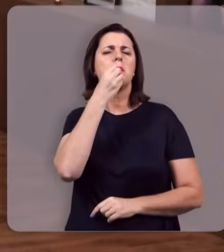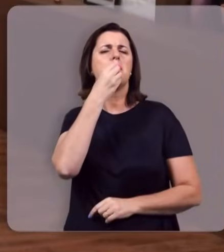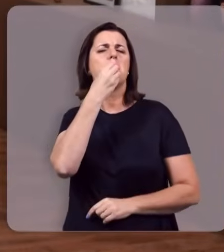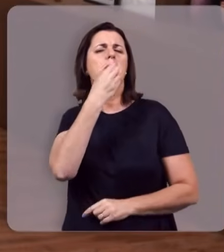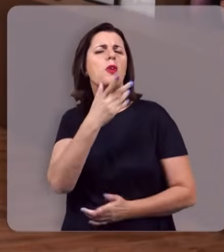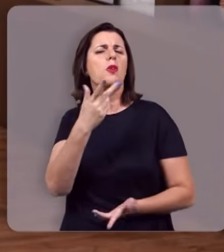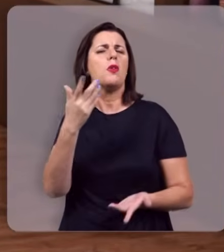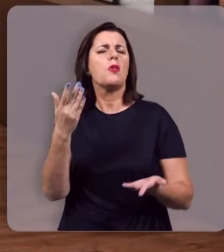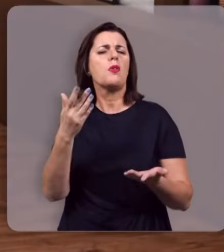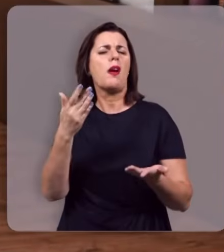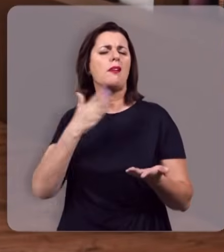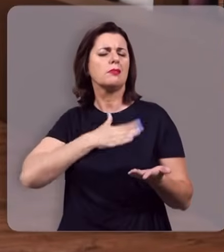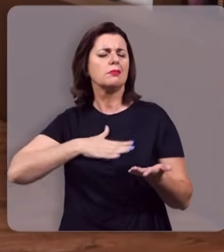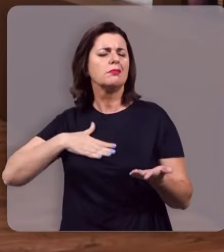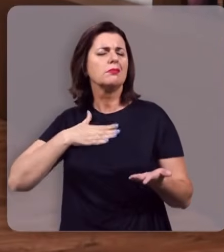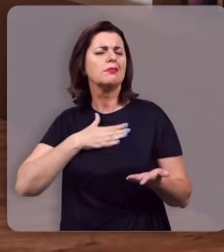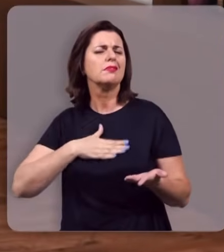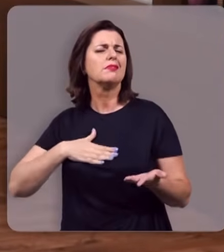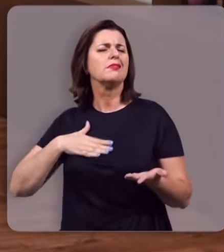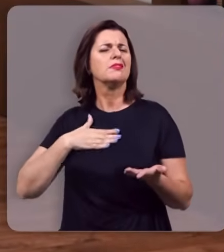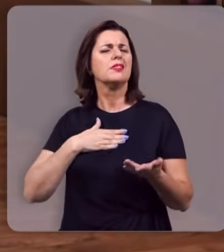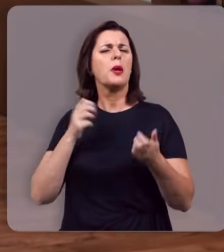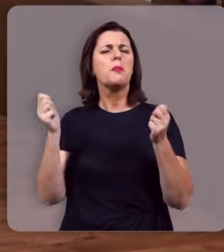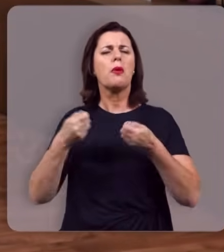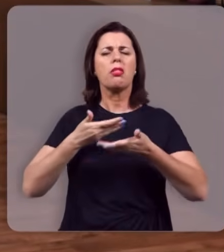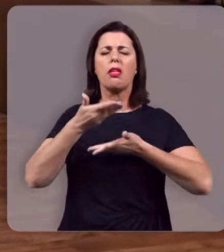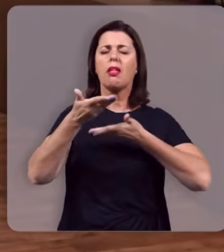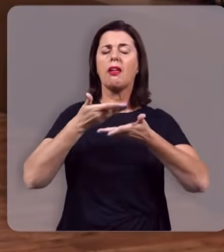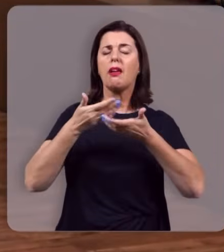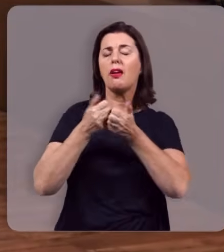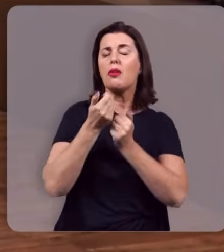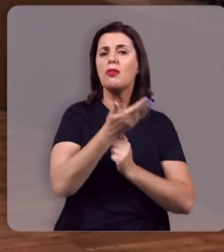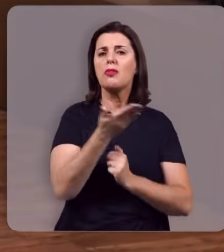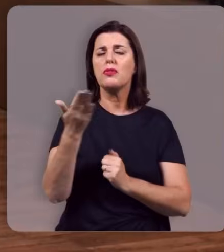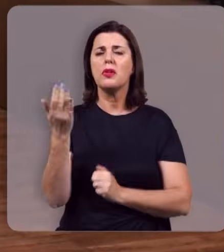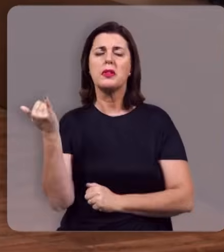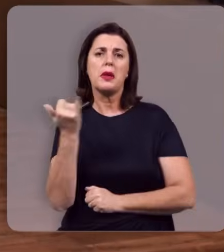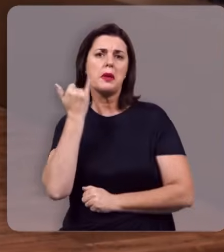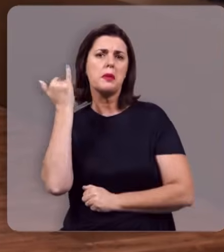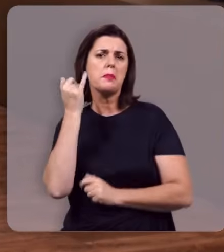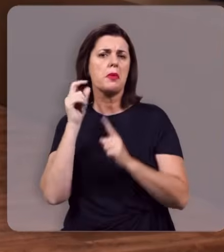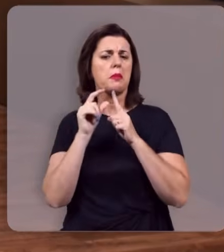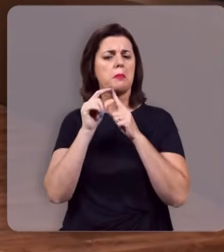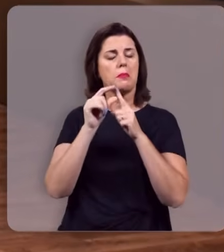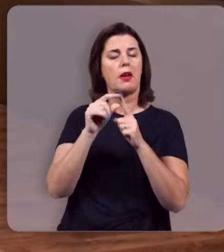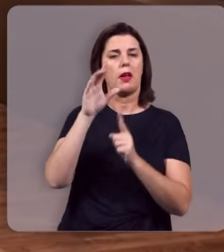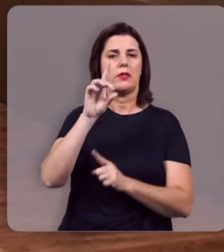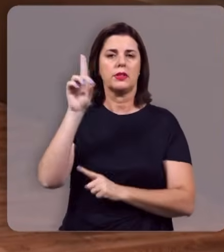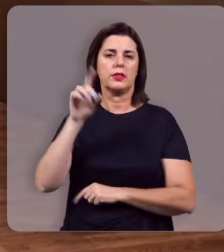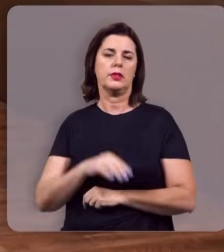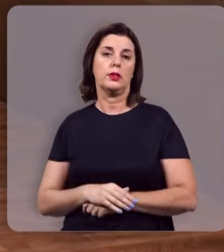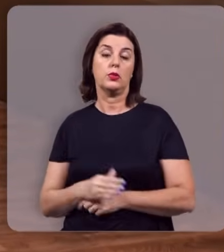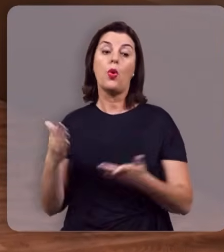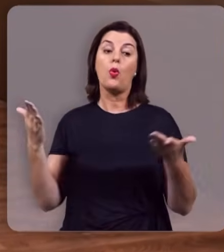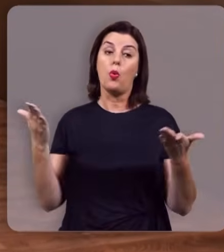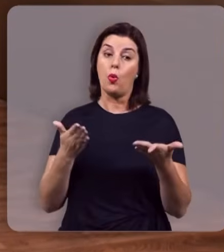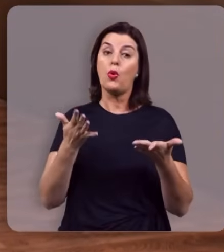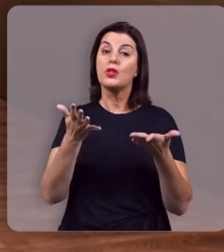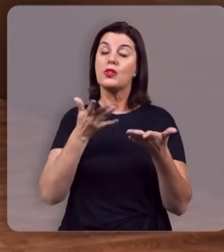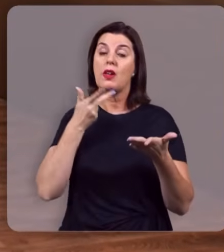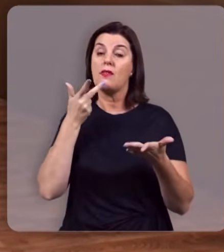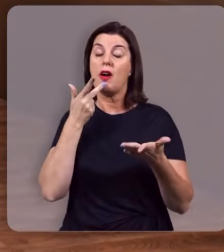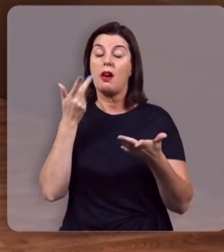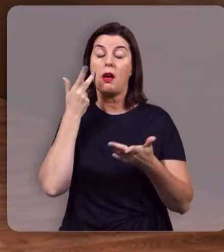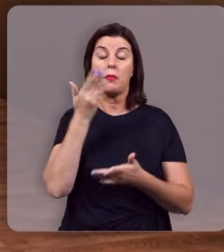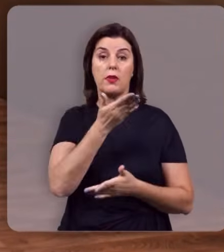Que privilégio poder partilhar com vocês a preciosíssima Palavra de Deus. Hoje eu quero tratar